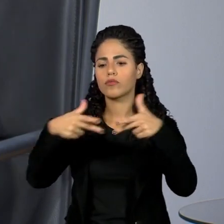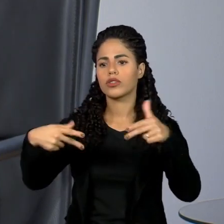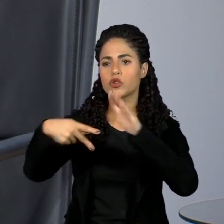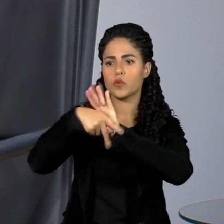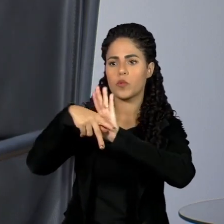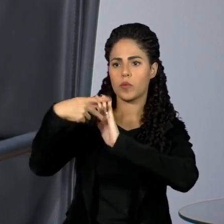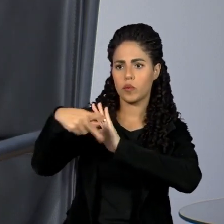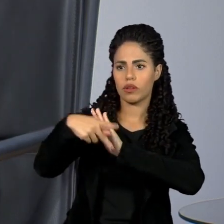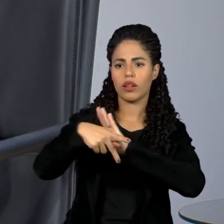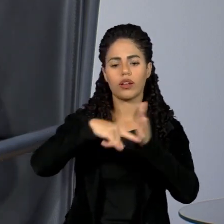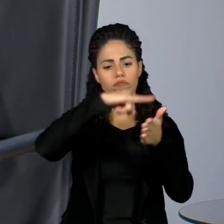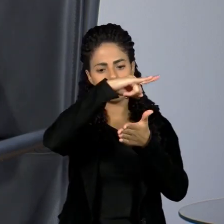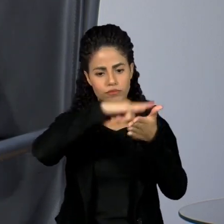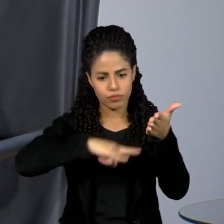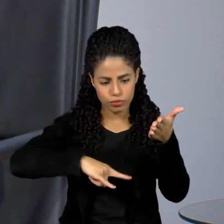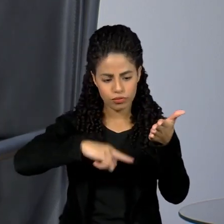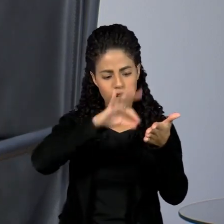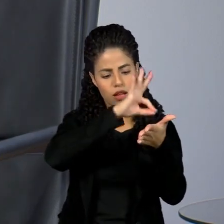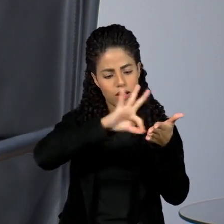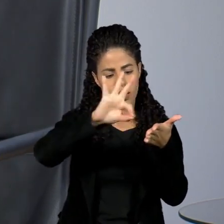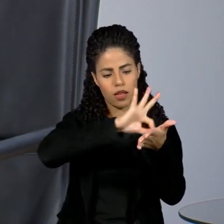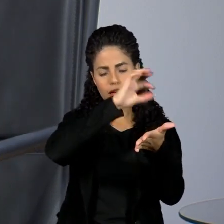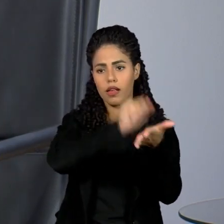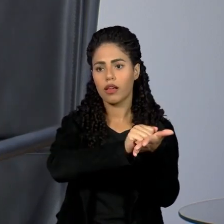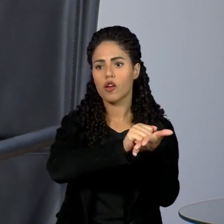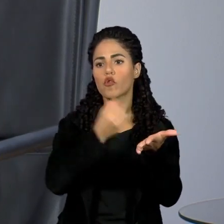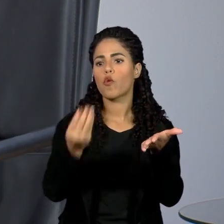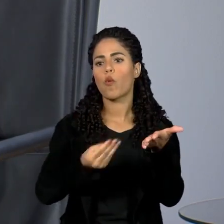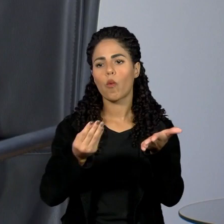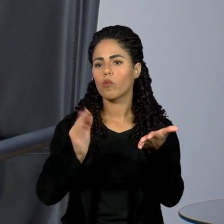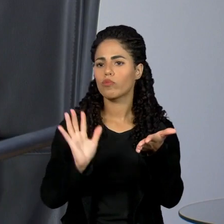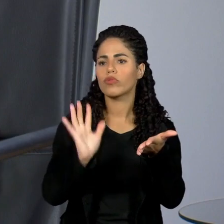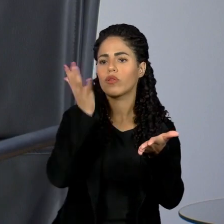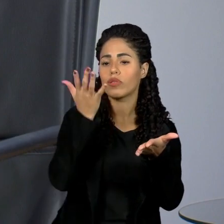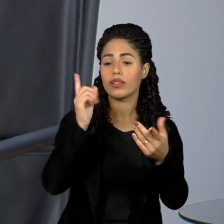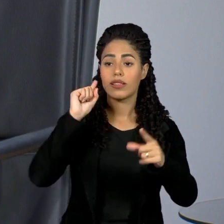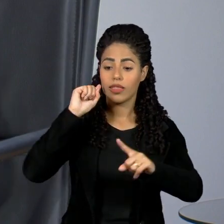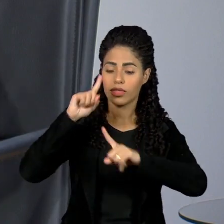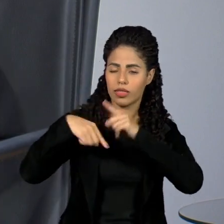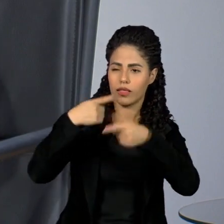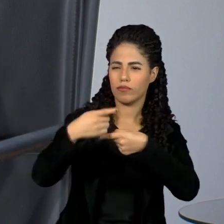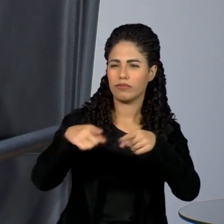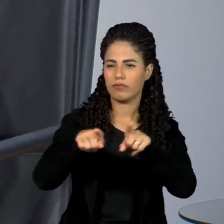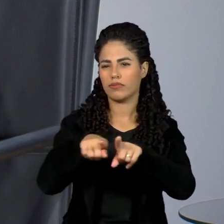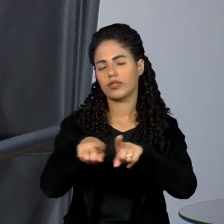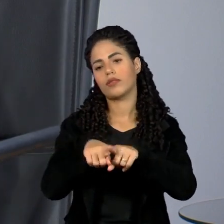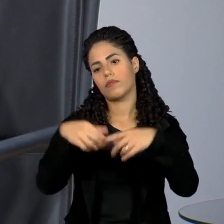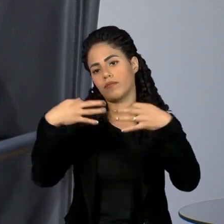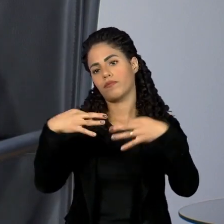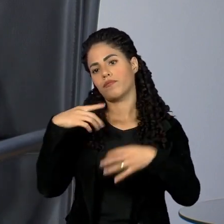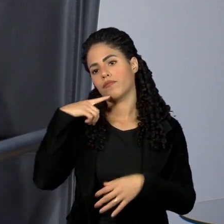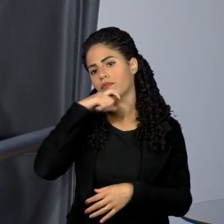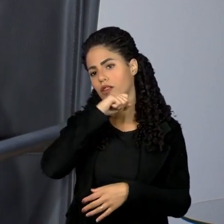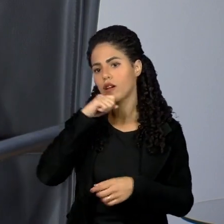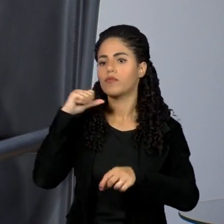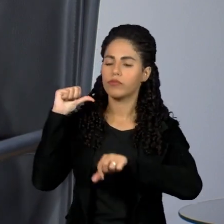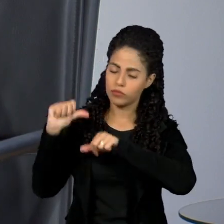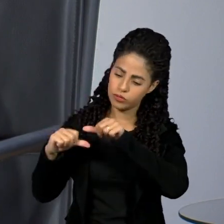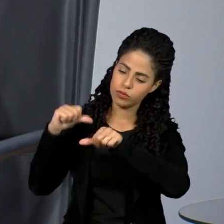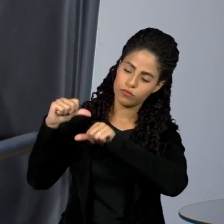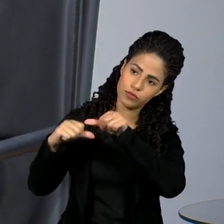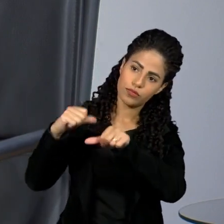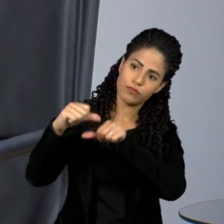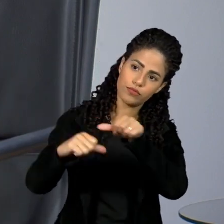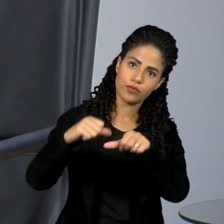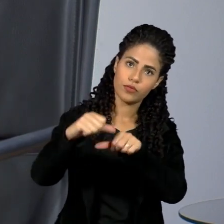feito um registro de como aquilo é naquele momento e depois, claro, eles continuam mudando,